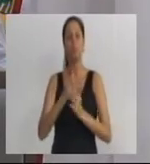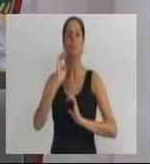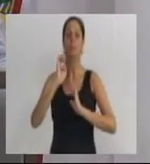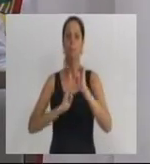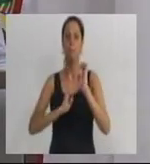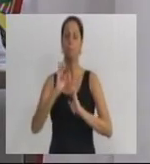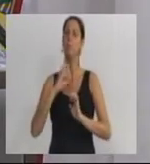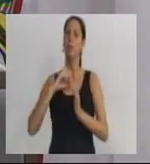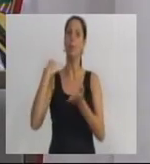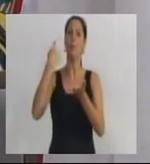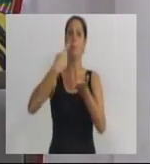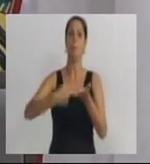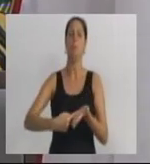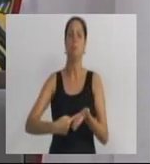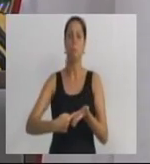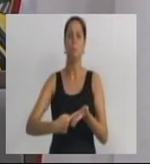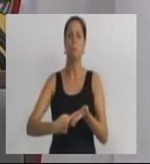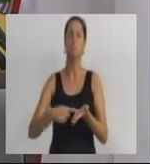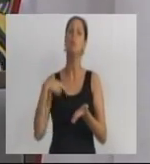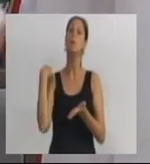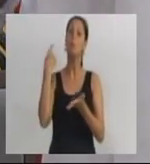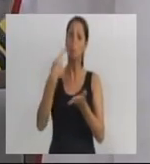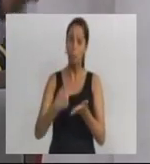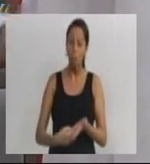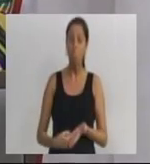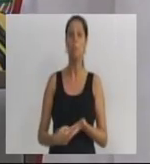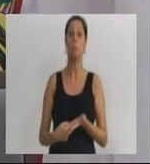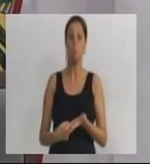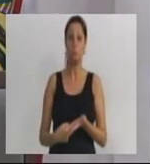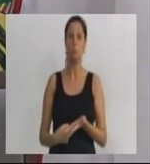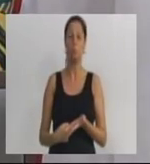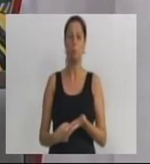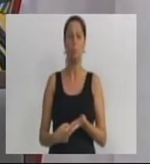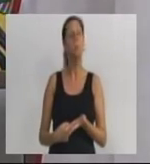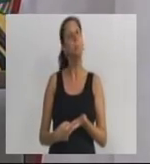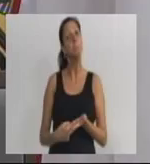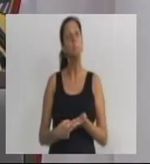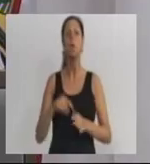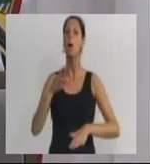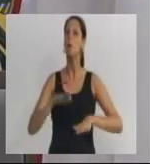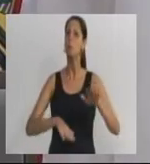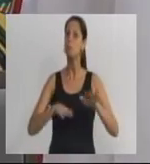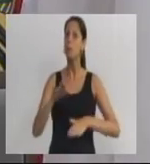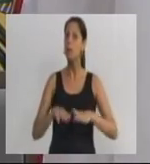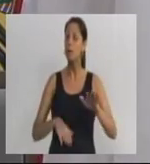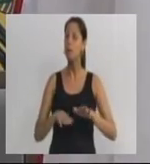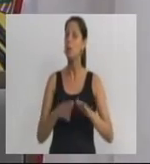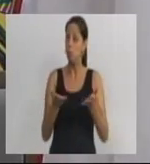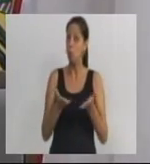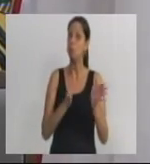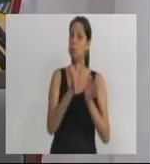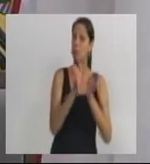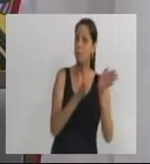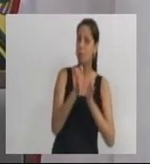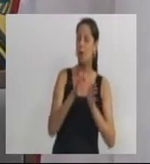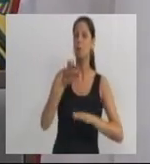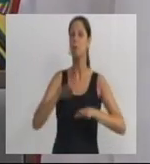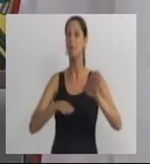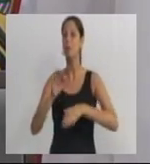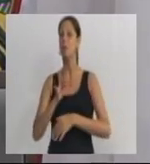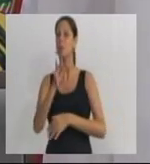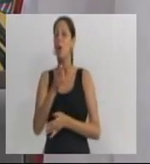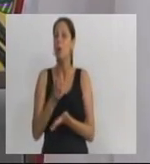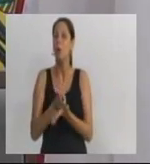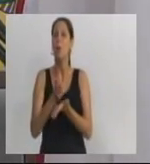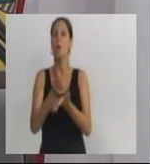não só alguns dias, mas quem sabe alguns anos, está servindo a nossa comunidade. Por fim,